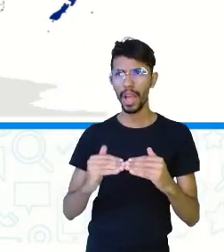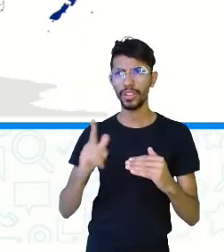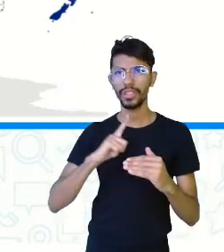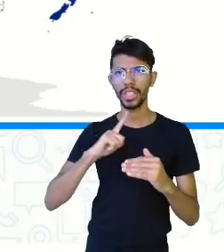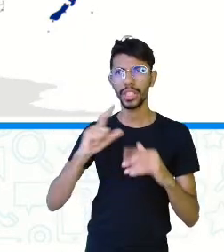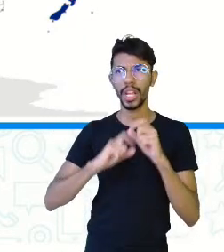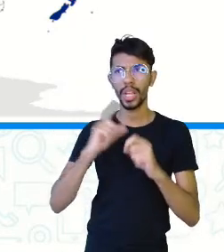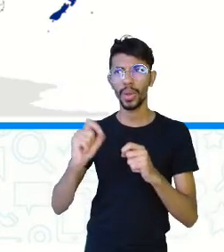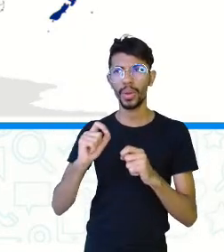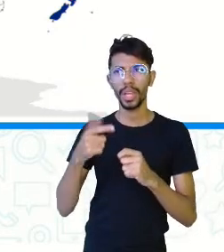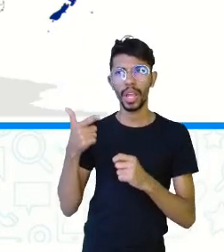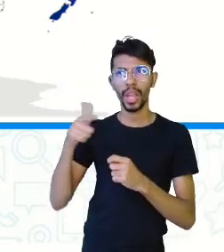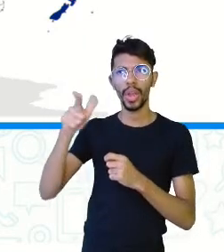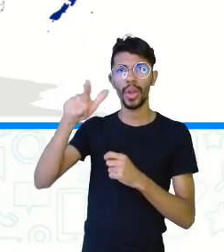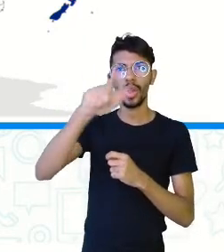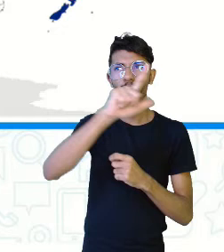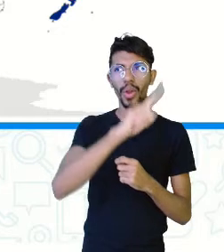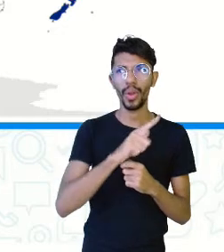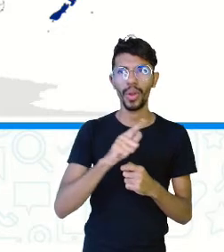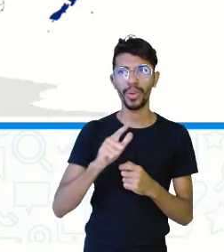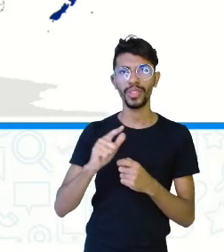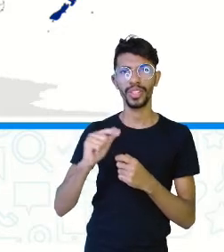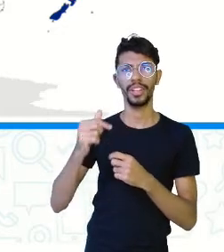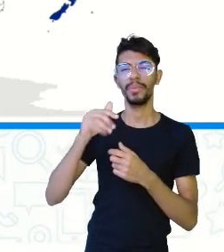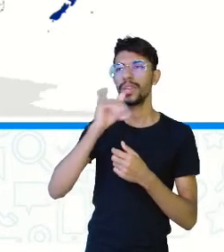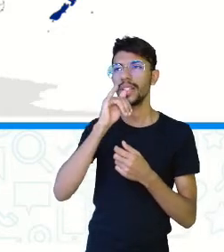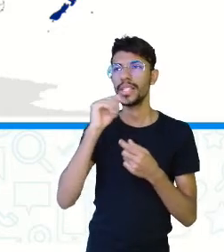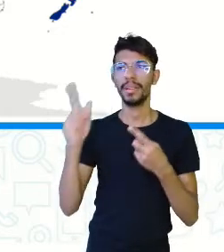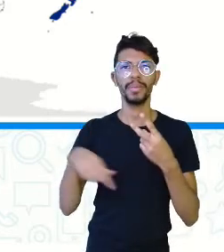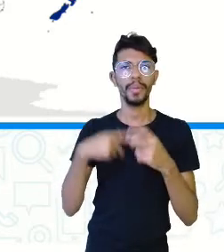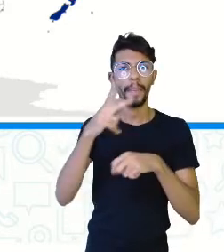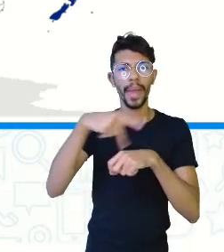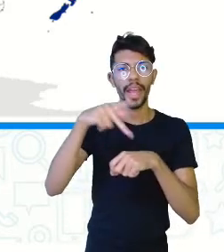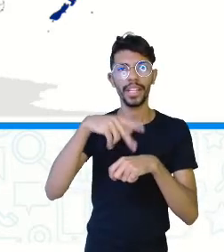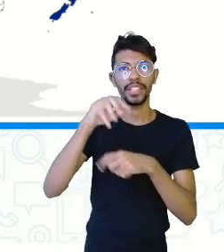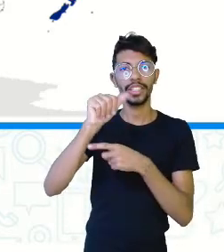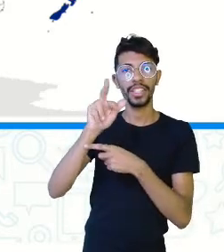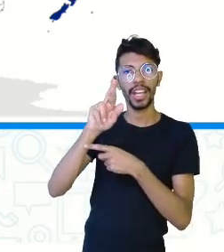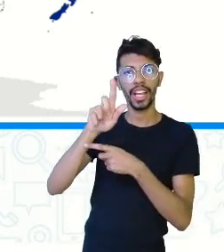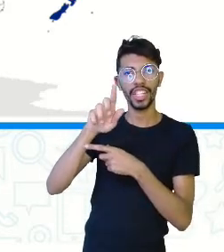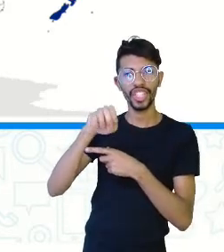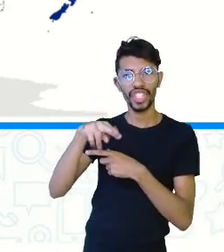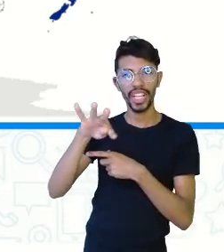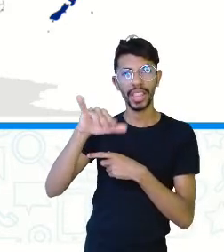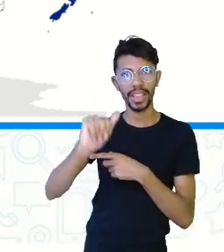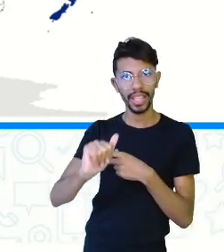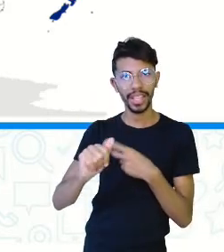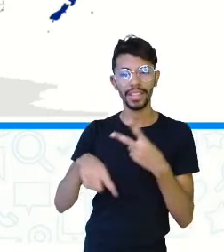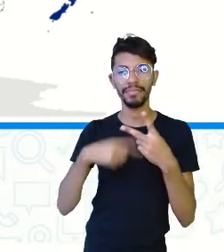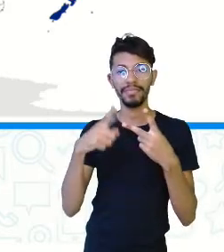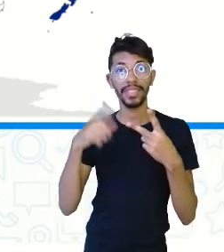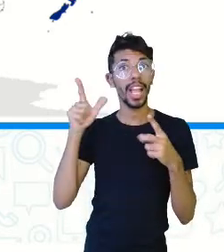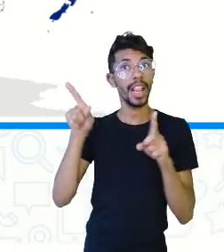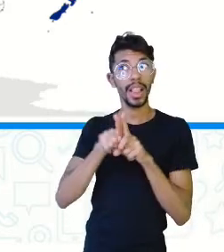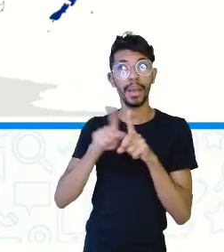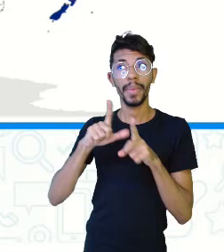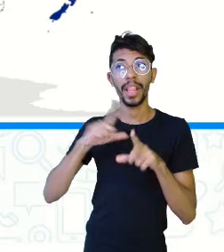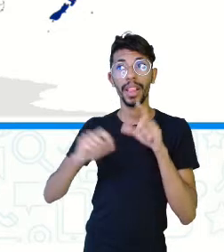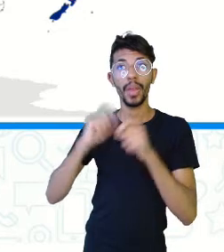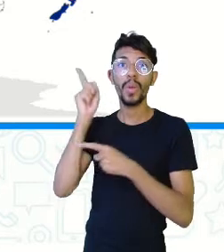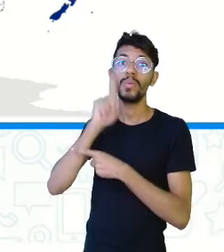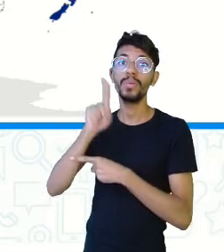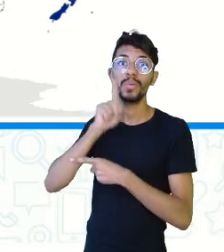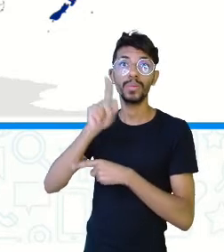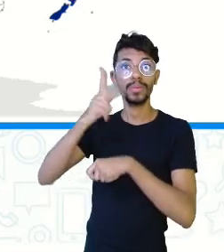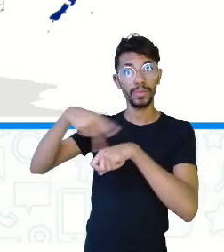outras bandeiras. A bandeira da Argentina, mais acima nós temos a bandeira dos Estados Unidos, você está